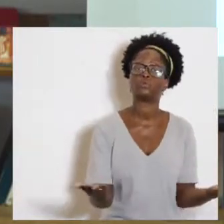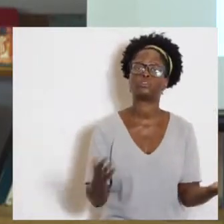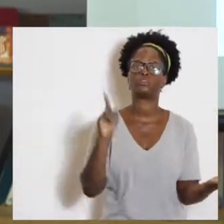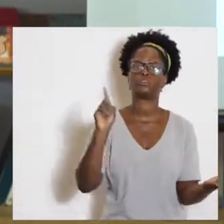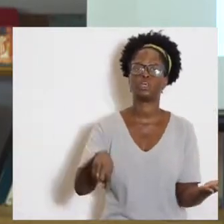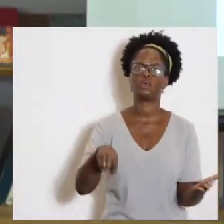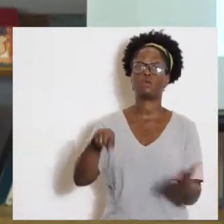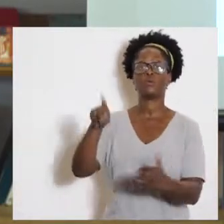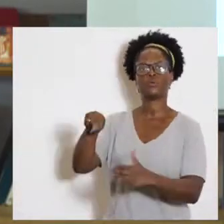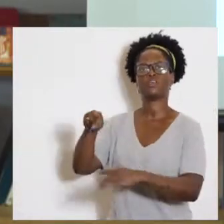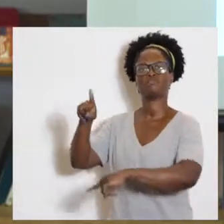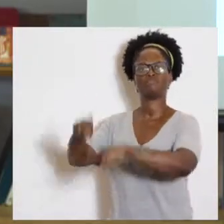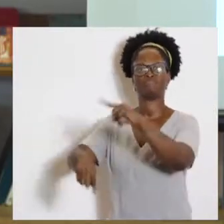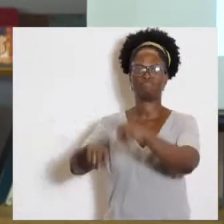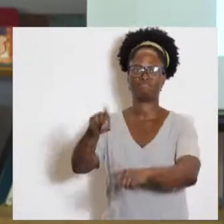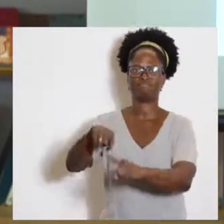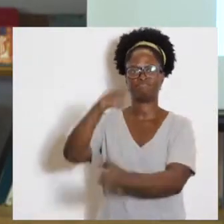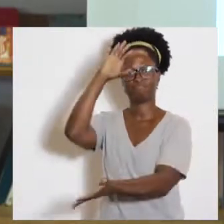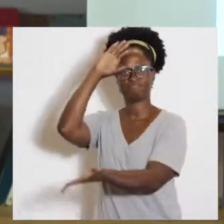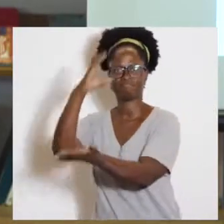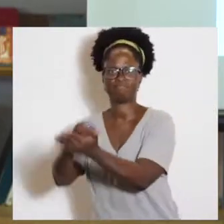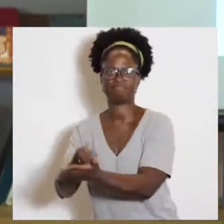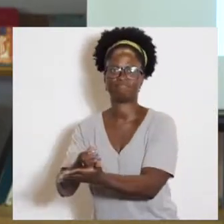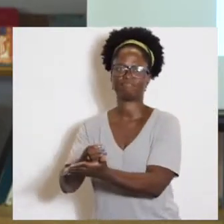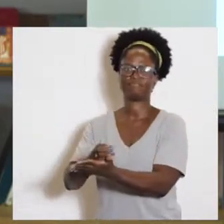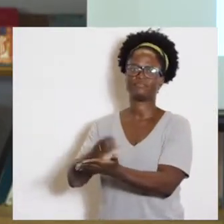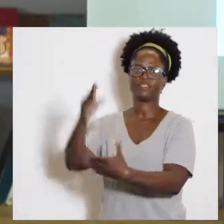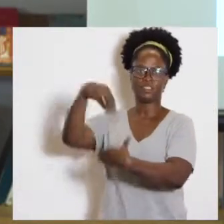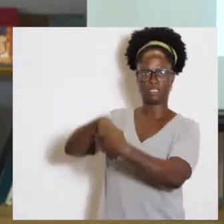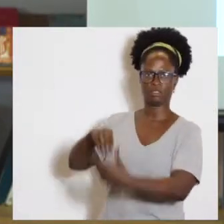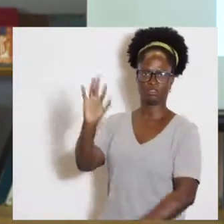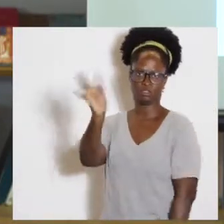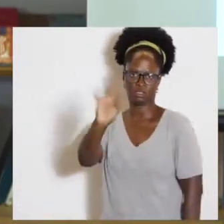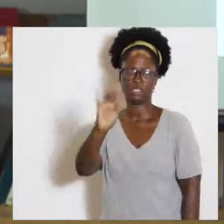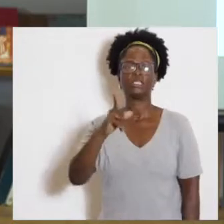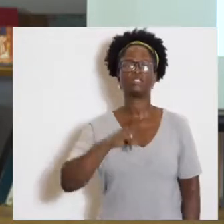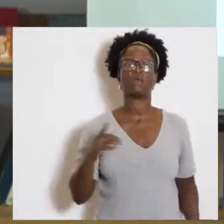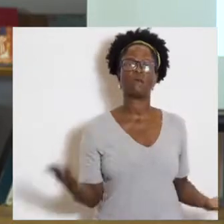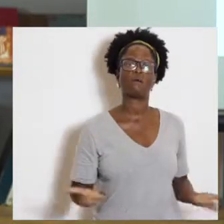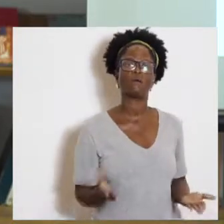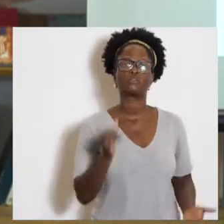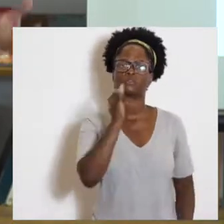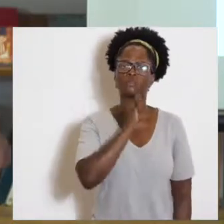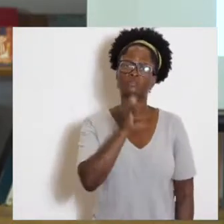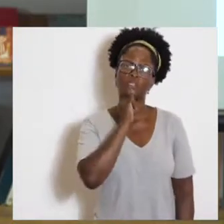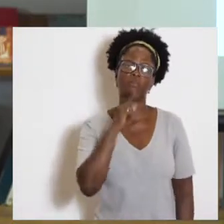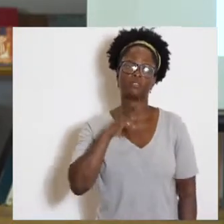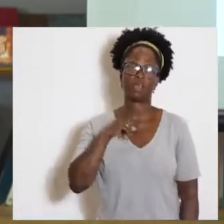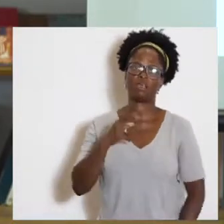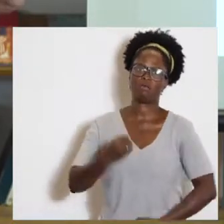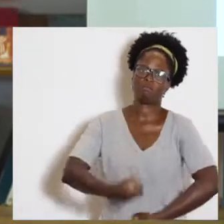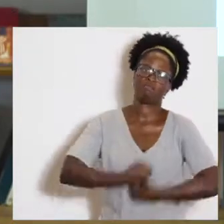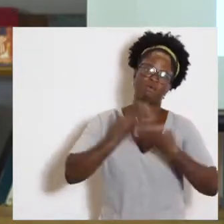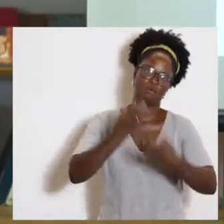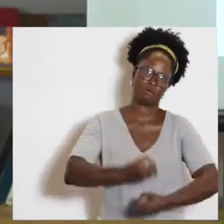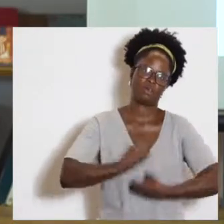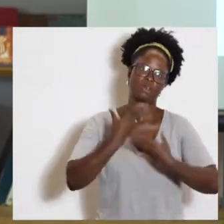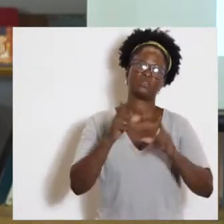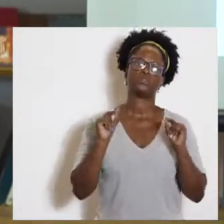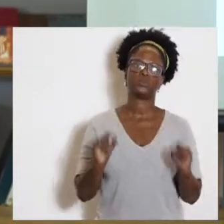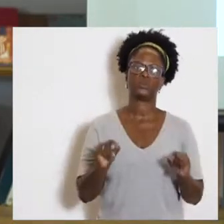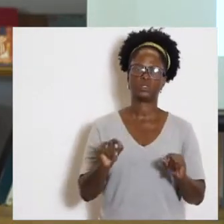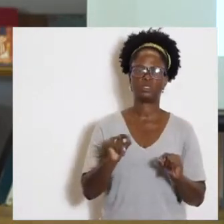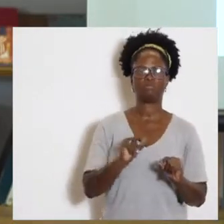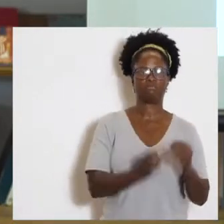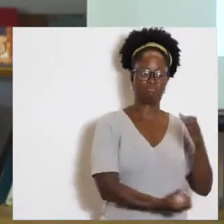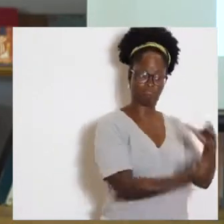objeto de dissertações e teses na academia hoje nós já temos por exemplo um poeta que sai deste